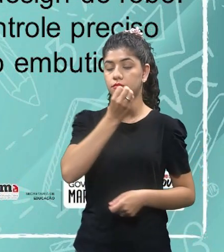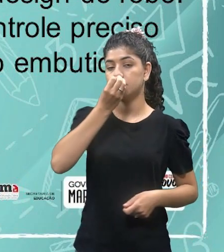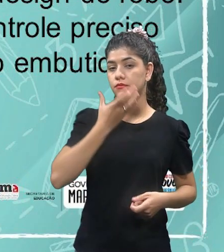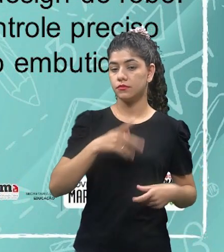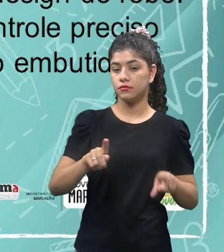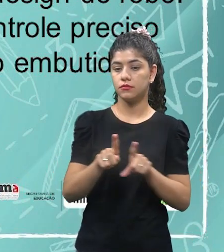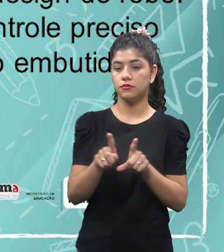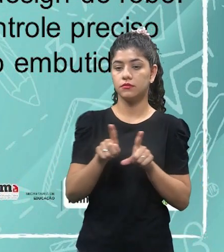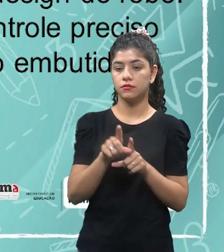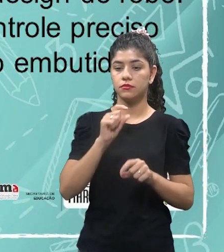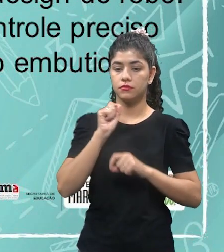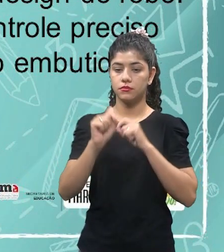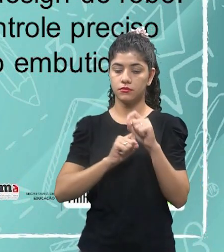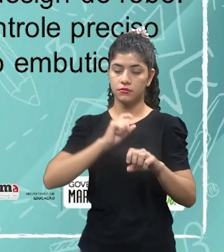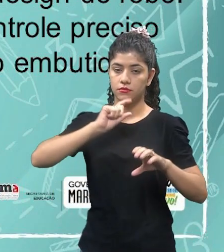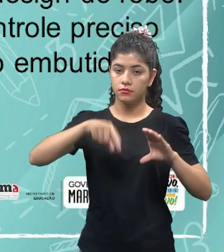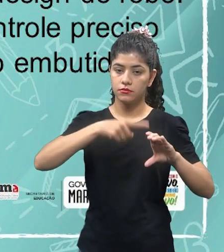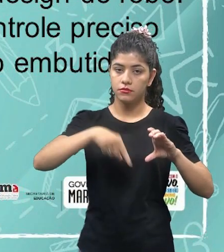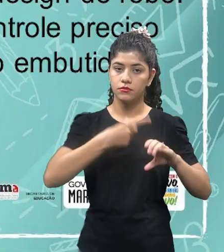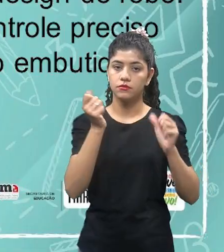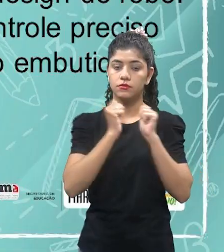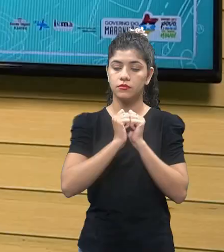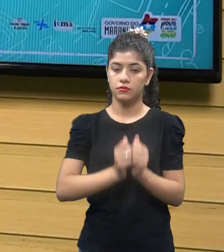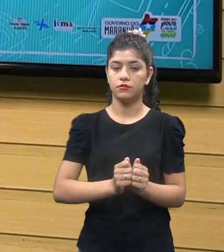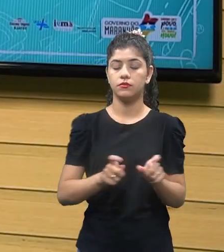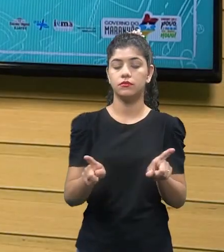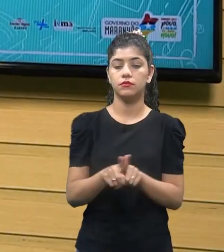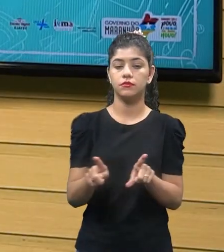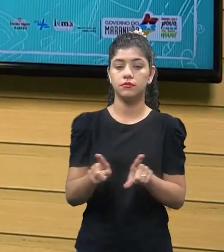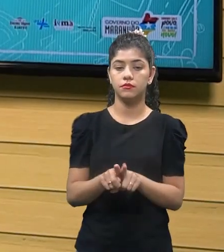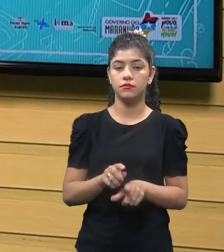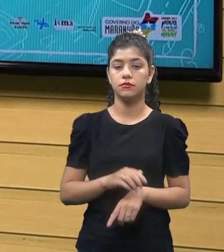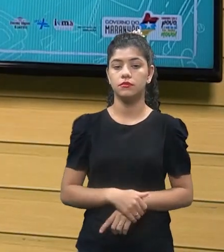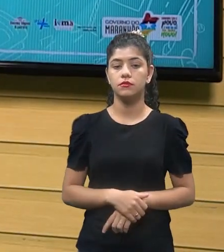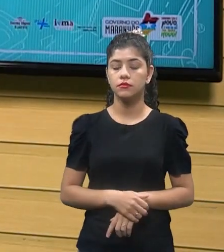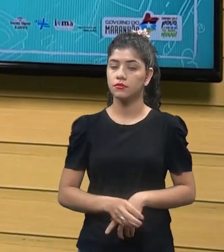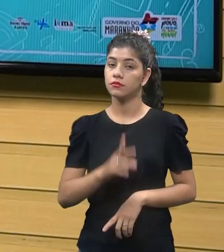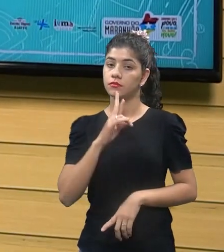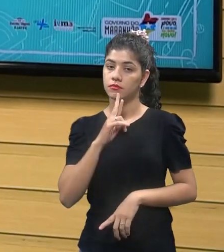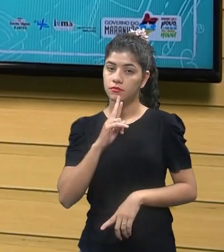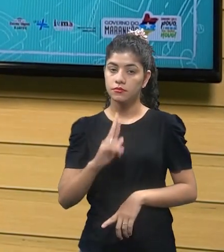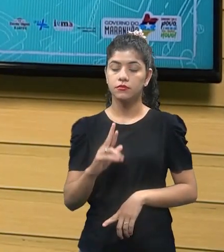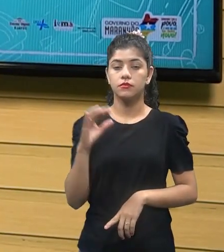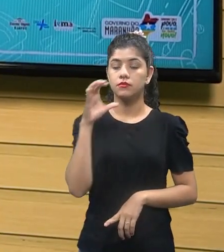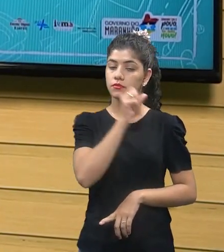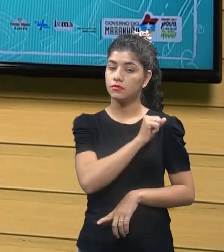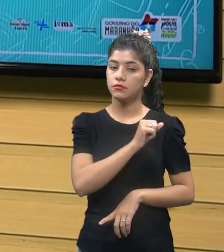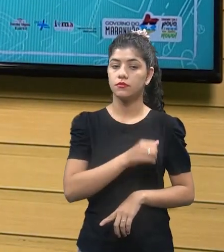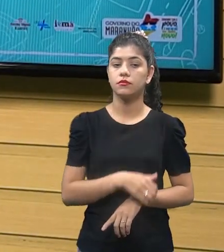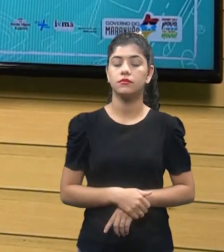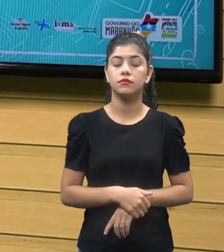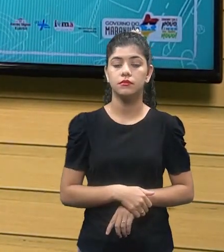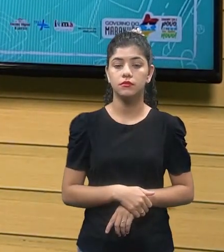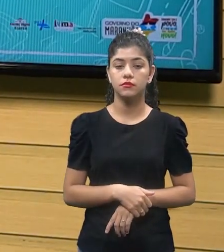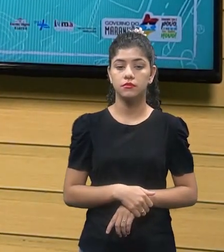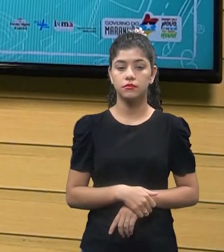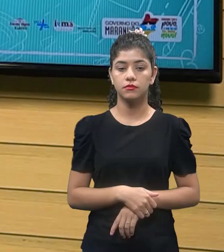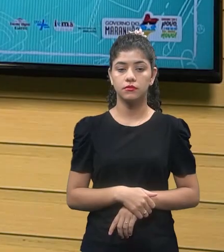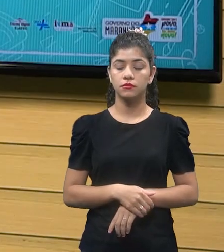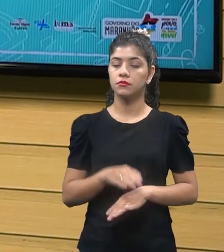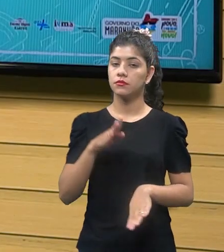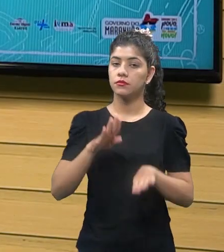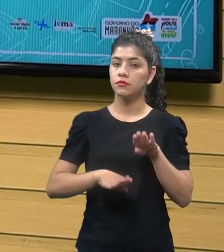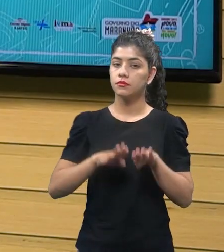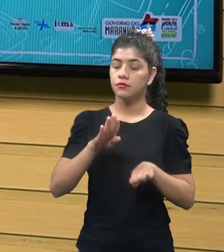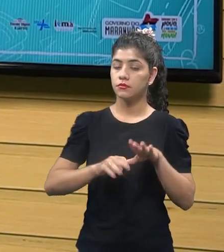um sensor de rotação embutido. Tá? Esse feedback, aquela resposta, você já deve conhecer,